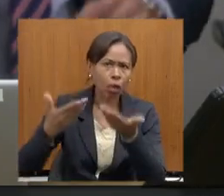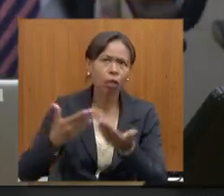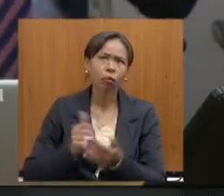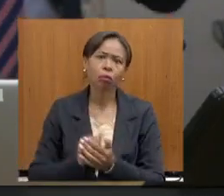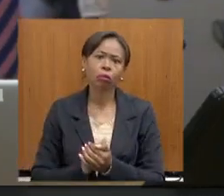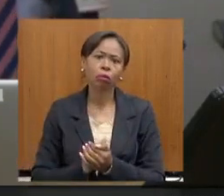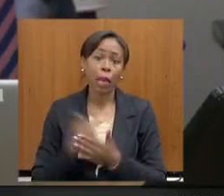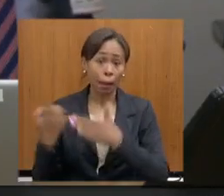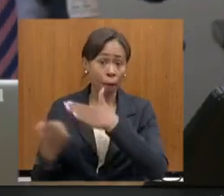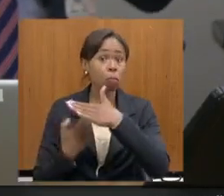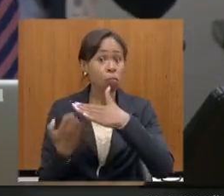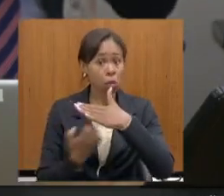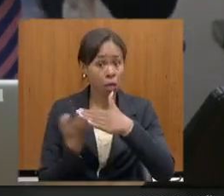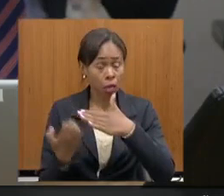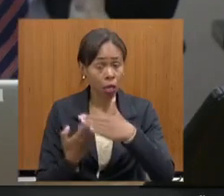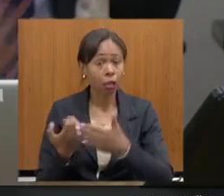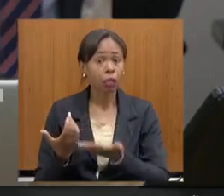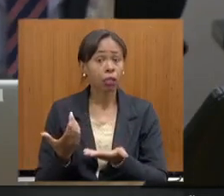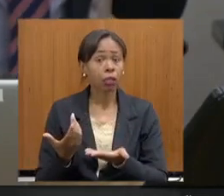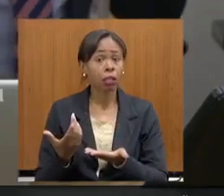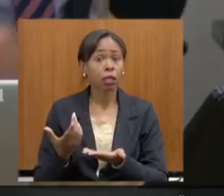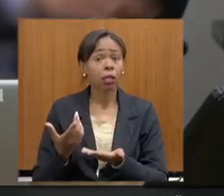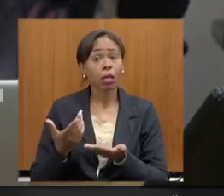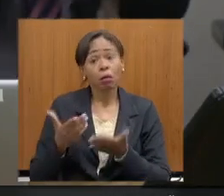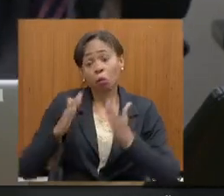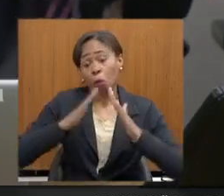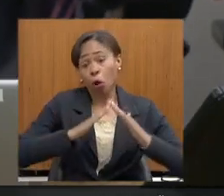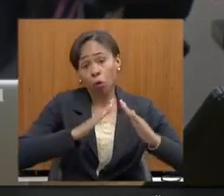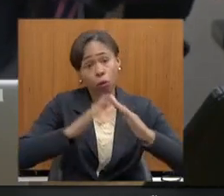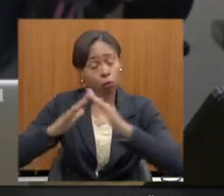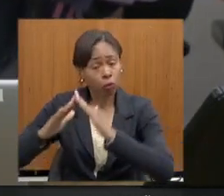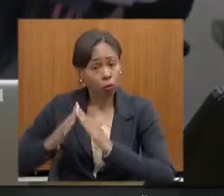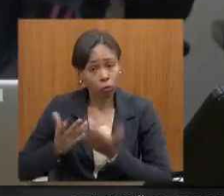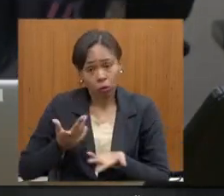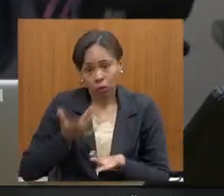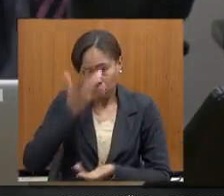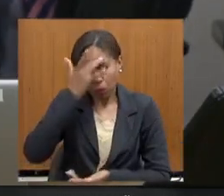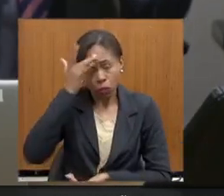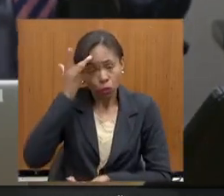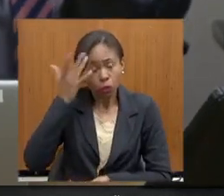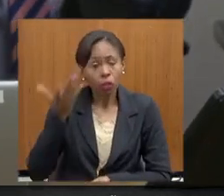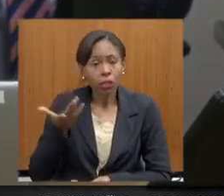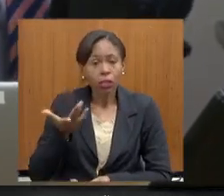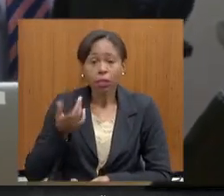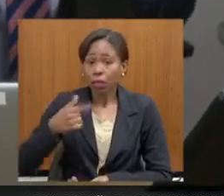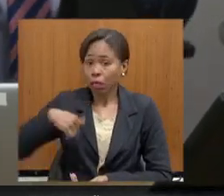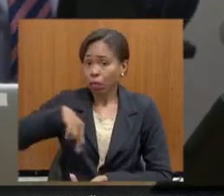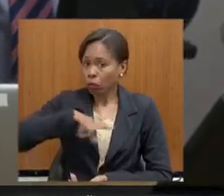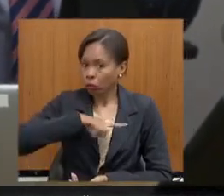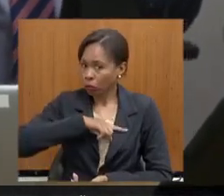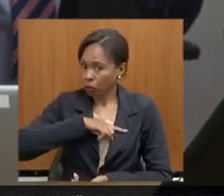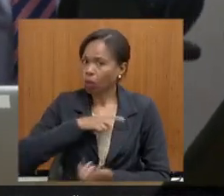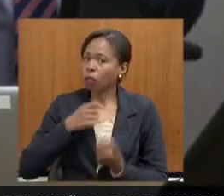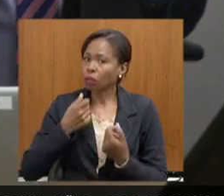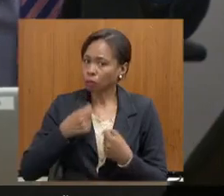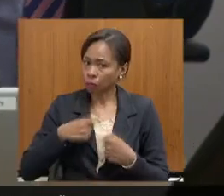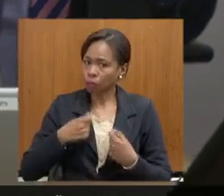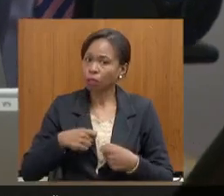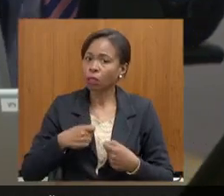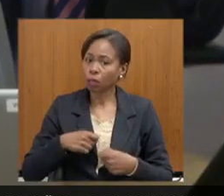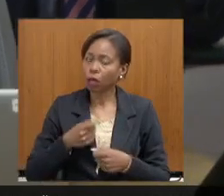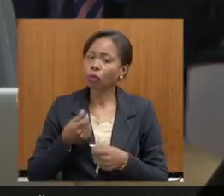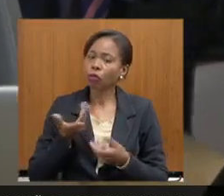instaladas as pessoas estão morando e que nós temos aqui quiser lá por é